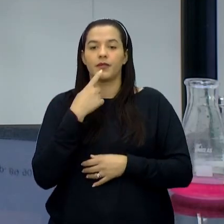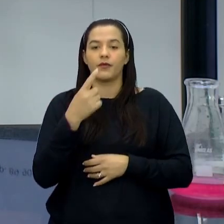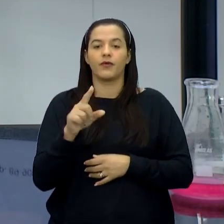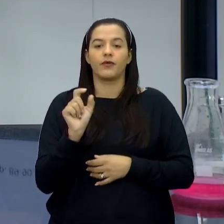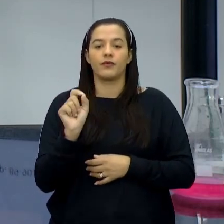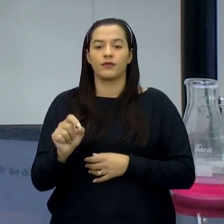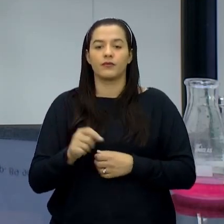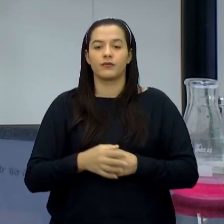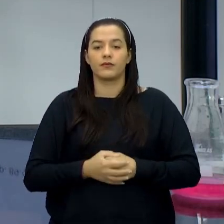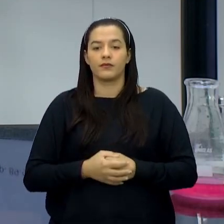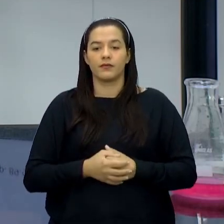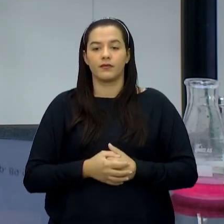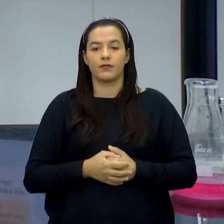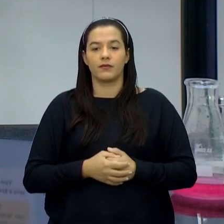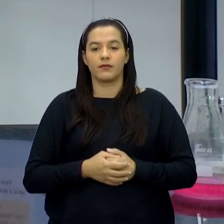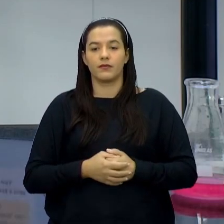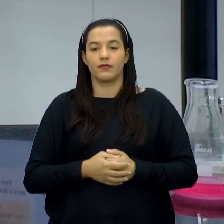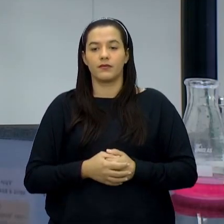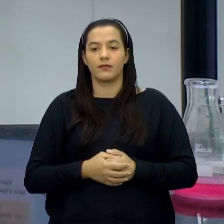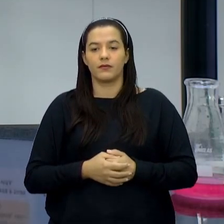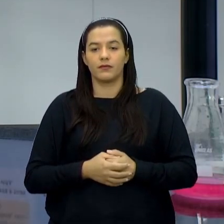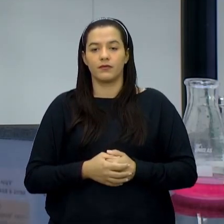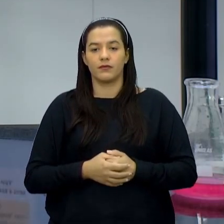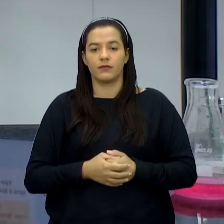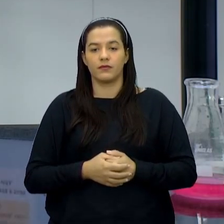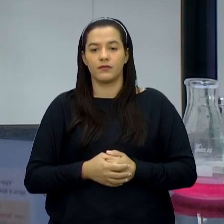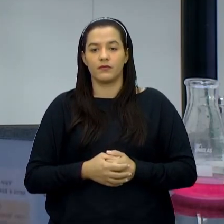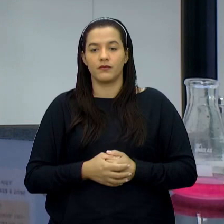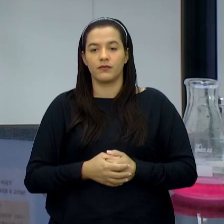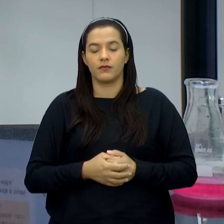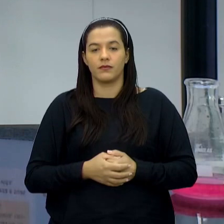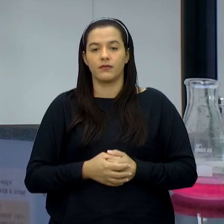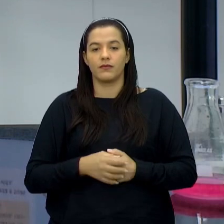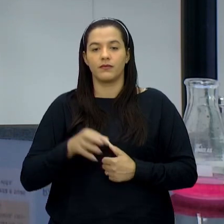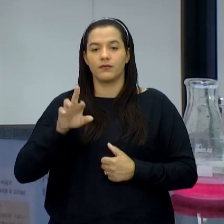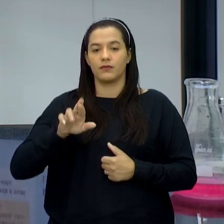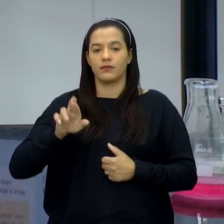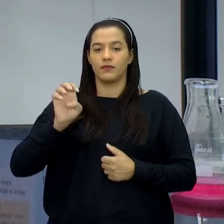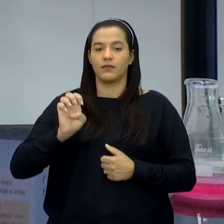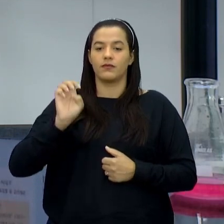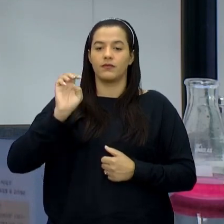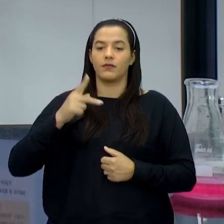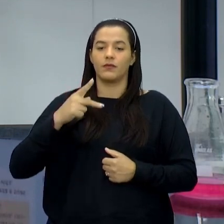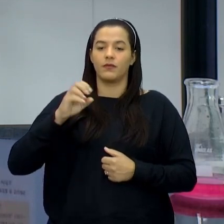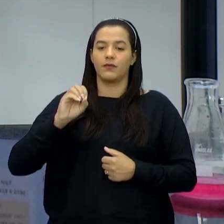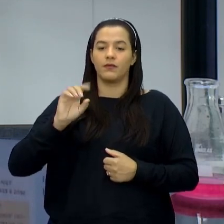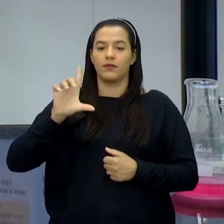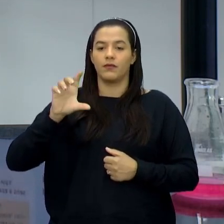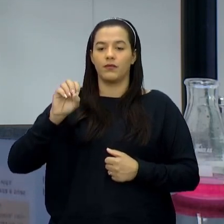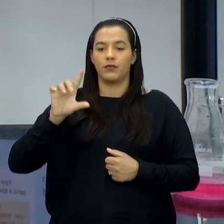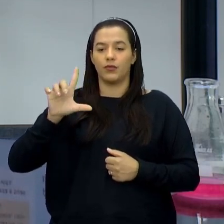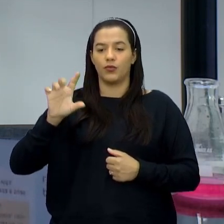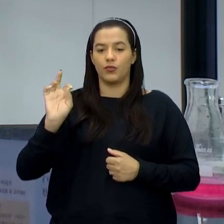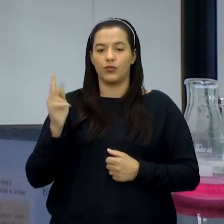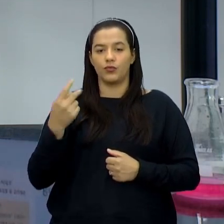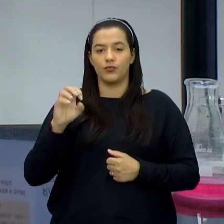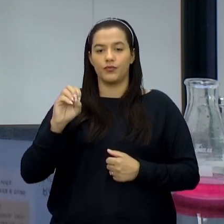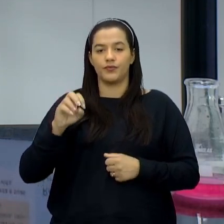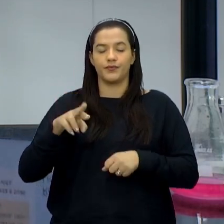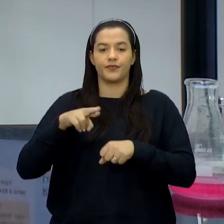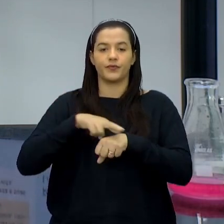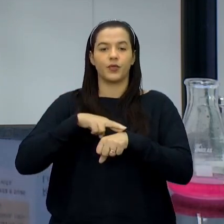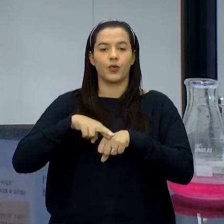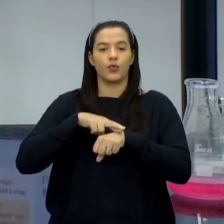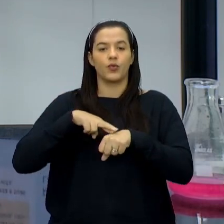do repolho roxo, né? do indicador ácido-base que eu